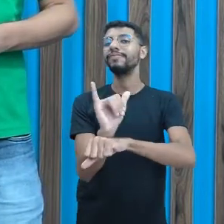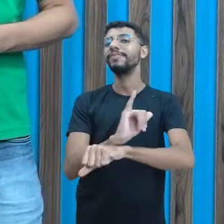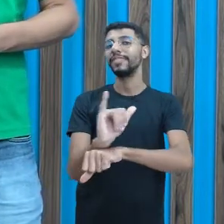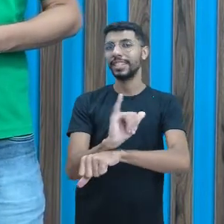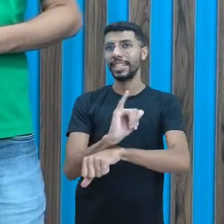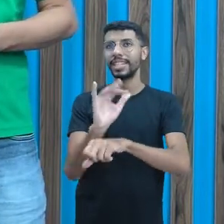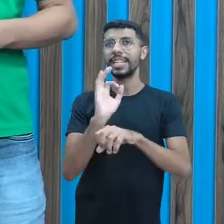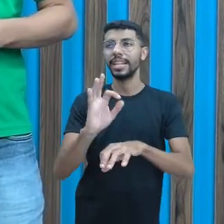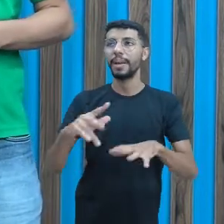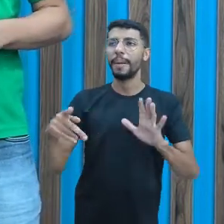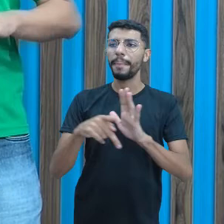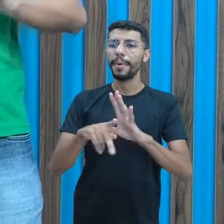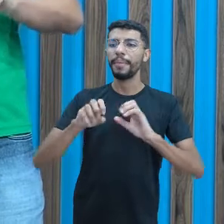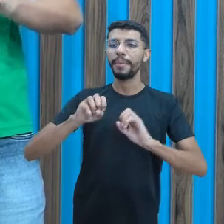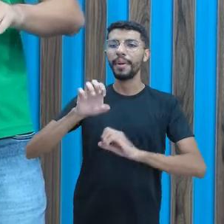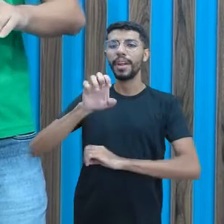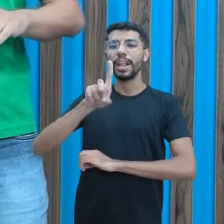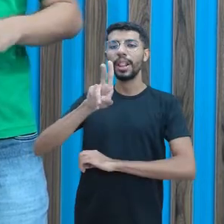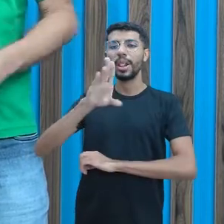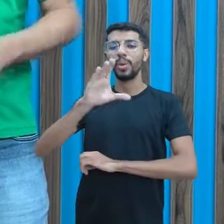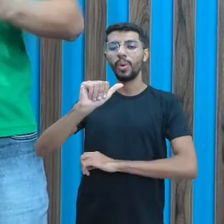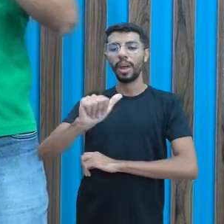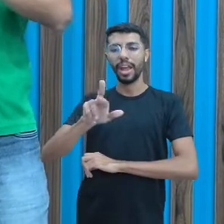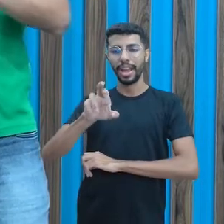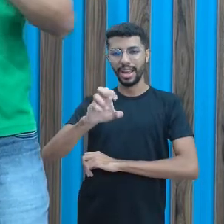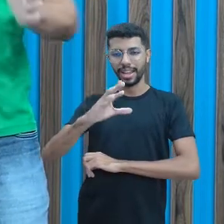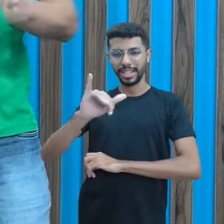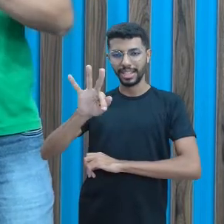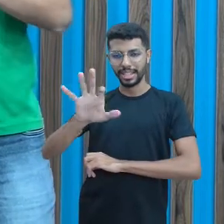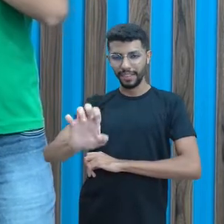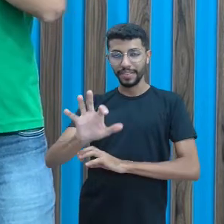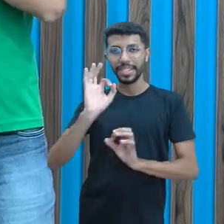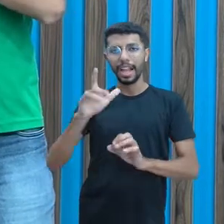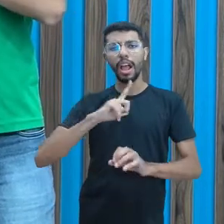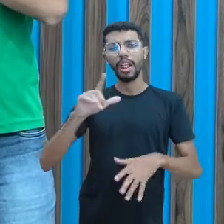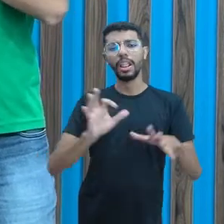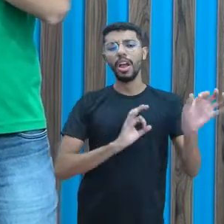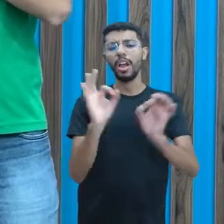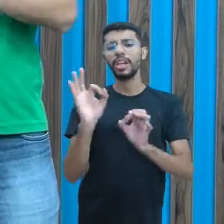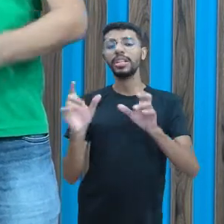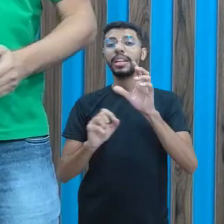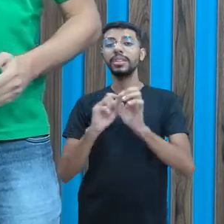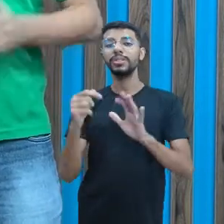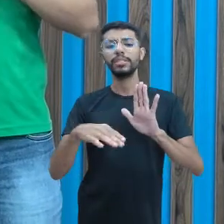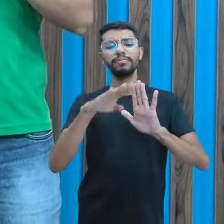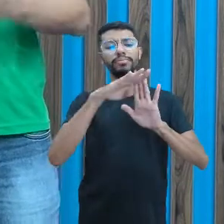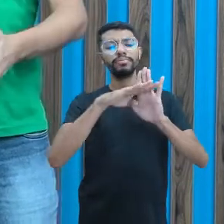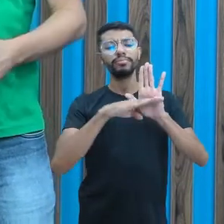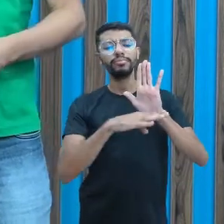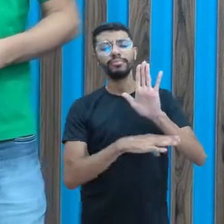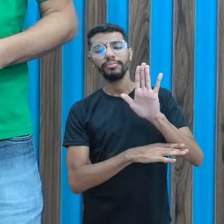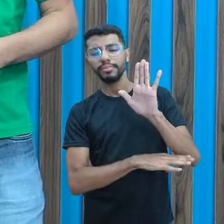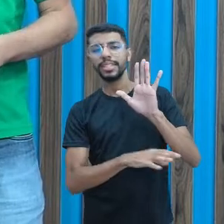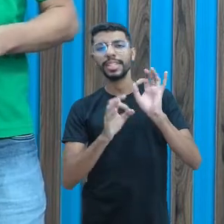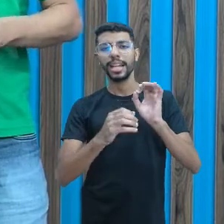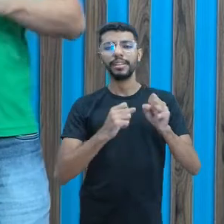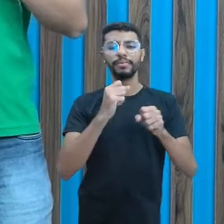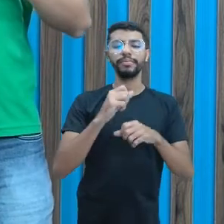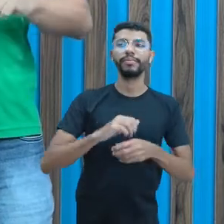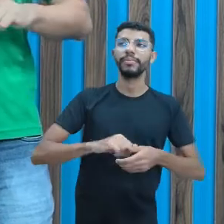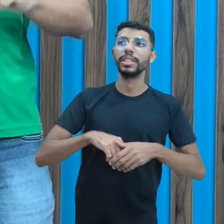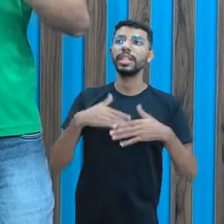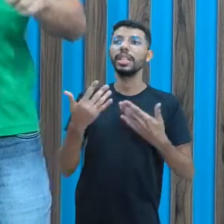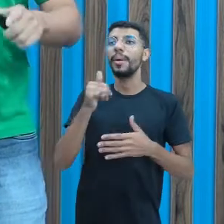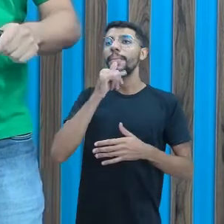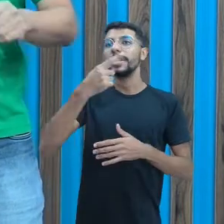do YouTube, né, do Educa Recife. Então, bota lá Educa Recife, vai estar organizado lá por ano, por dia, né? Então, vocês podem ir, por exemplo,